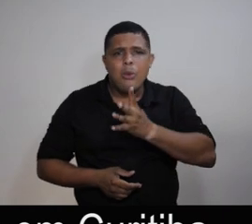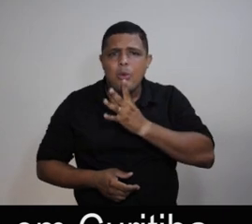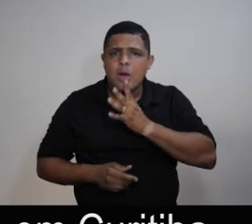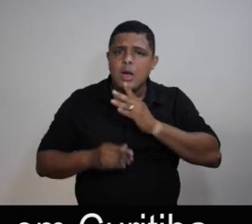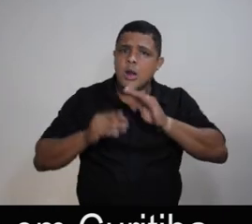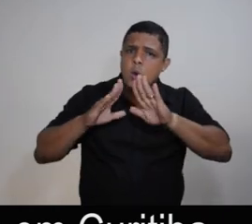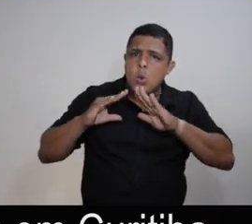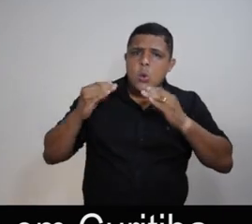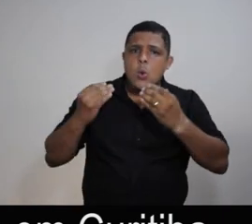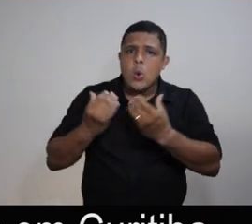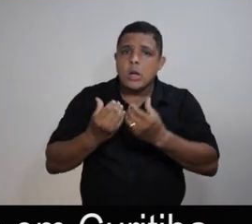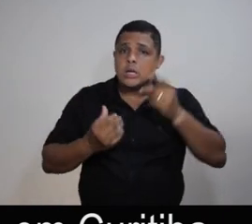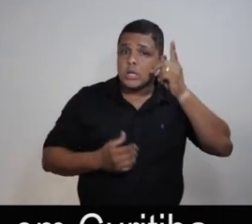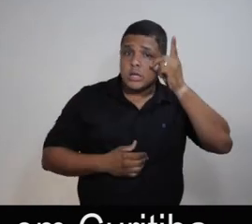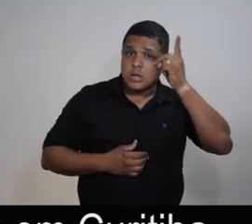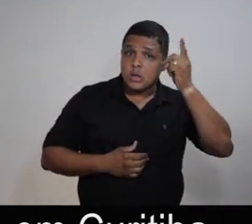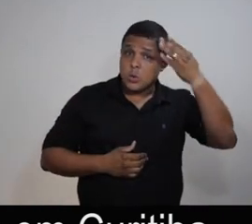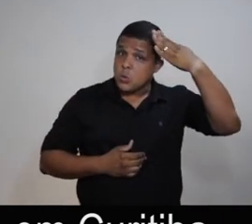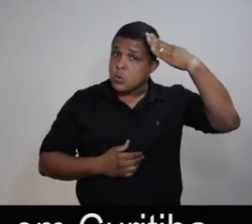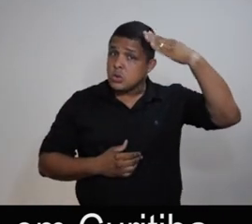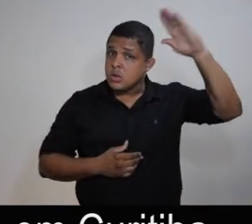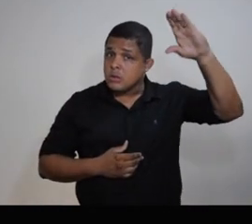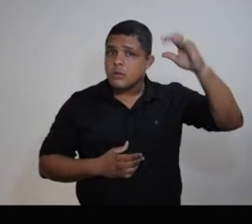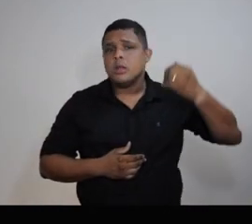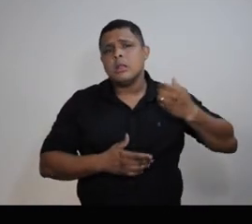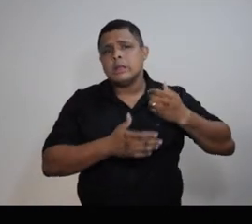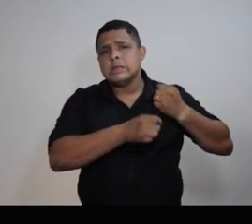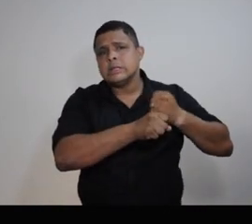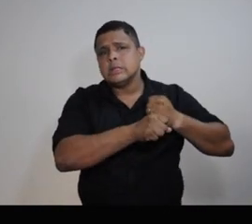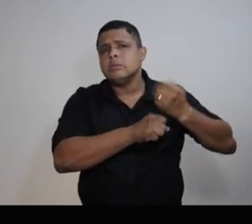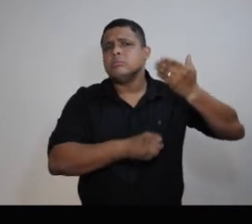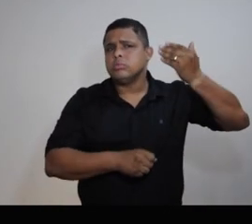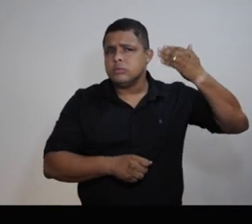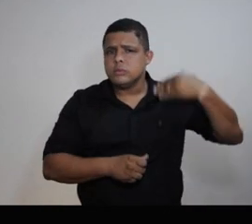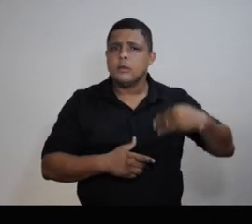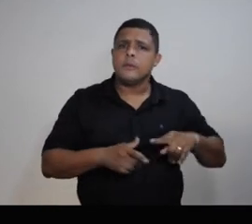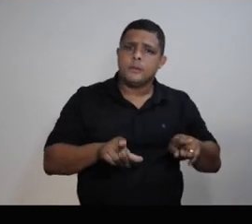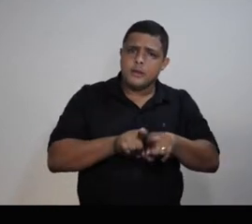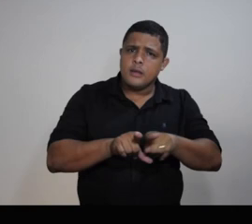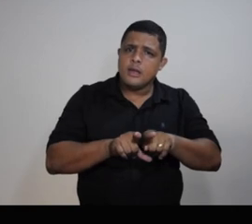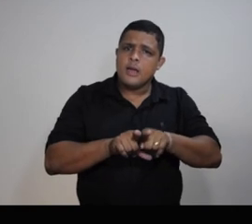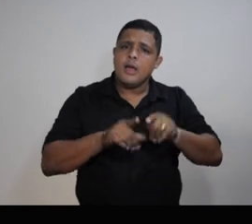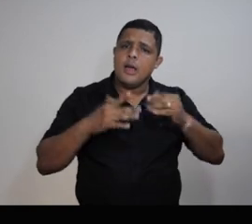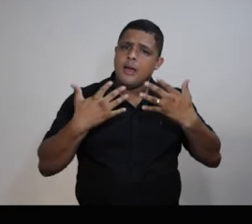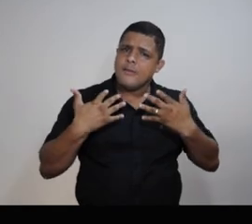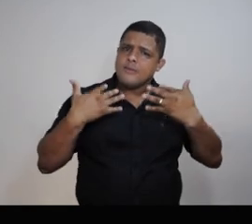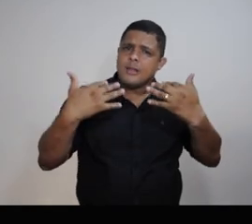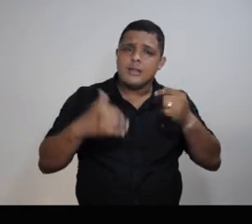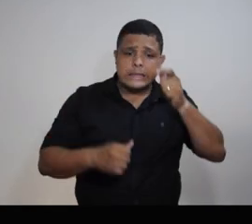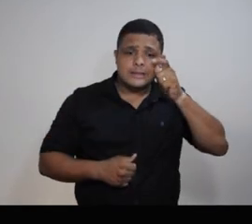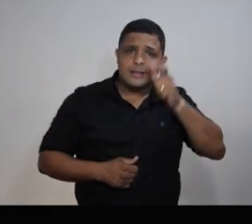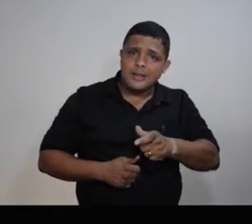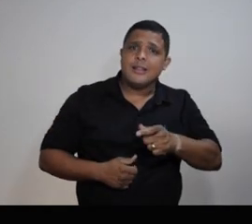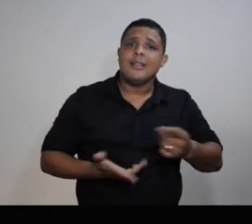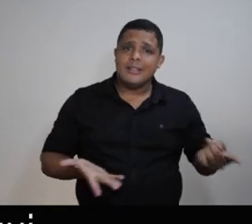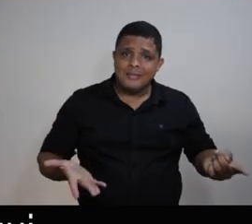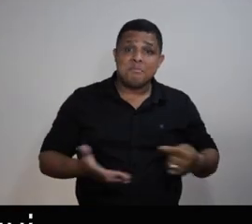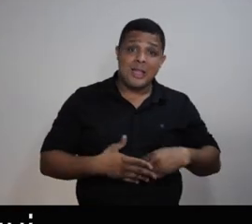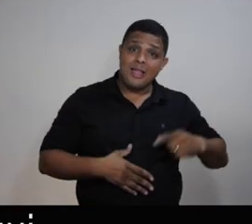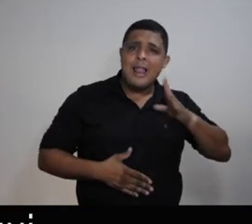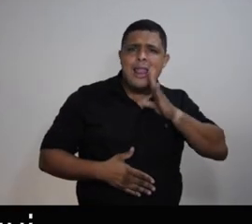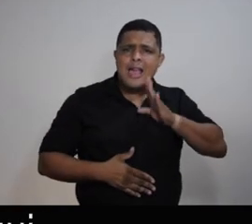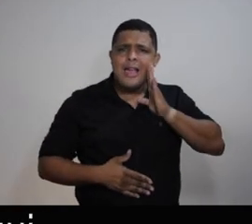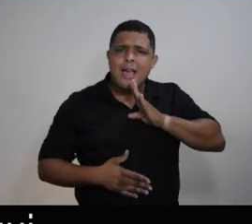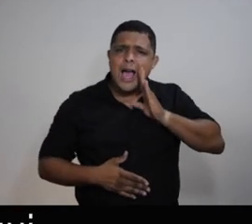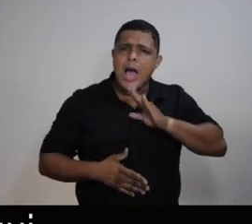a gente conheceu no Congresso da Síndrome de Down em Curitiba, uns anos atrás. E ele é um evento assim, muito interessante, e eu